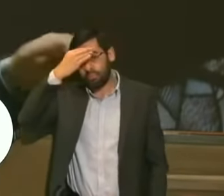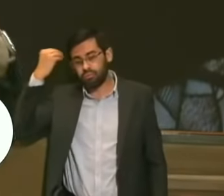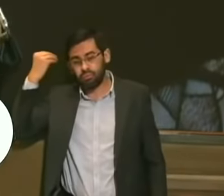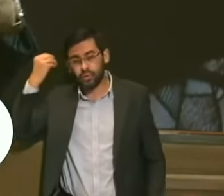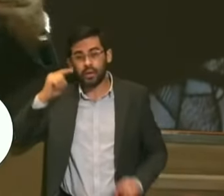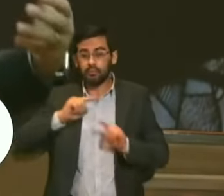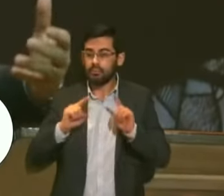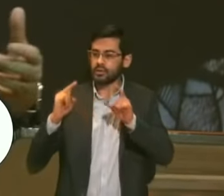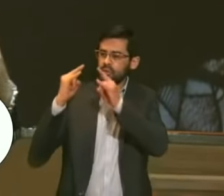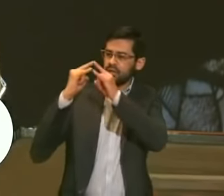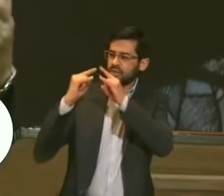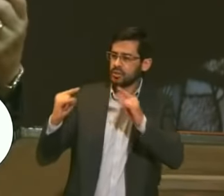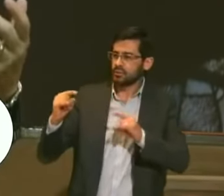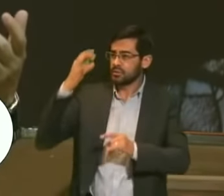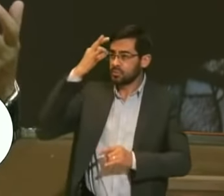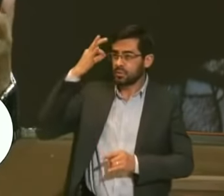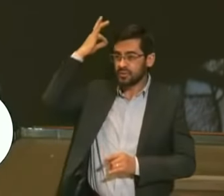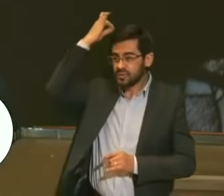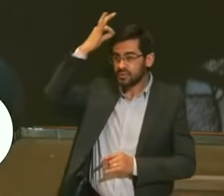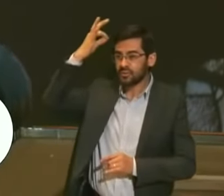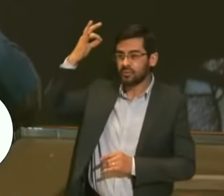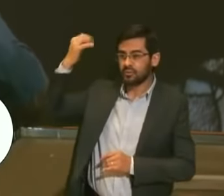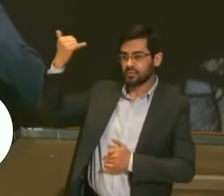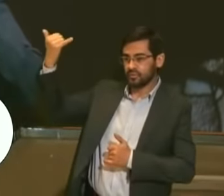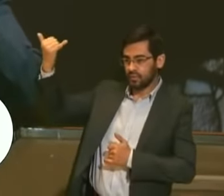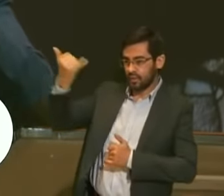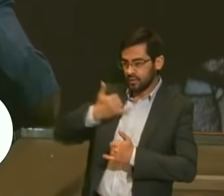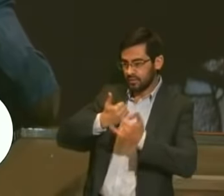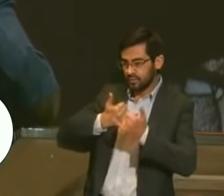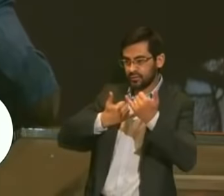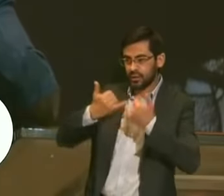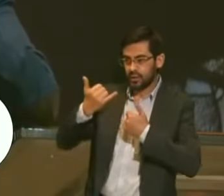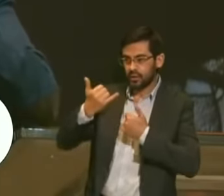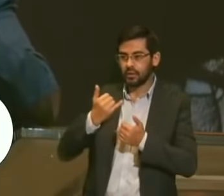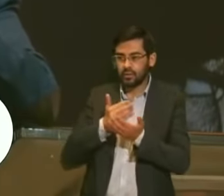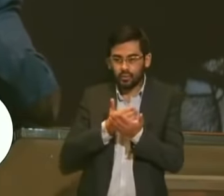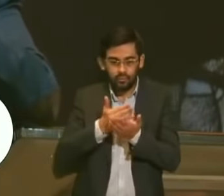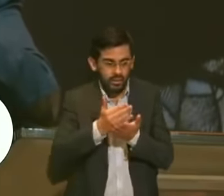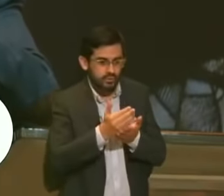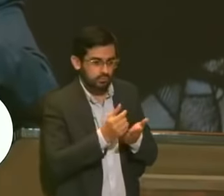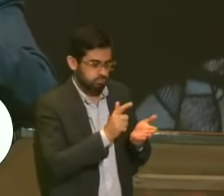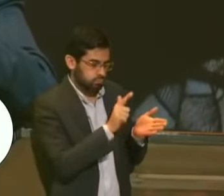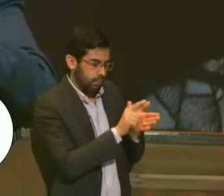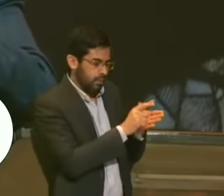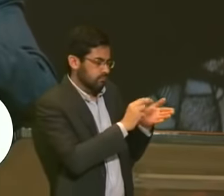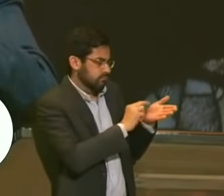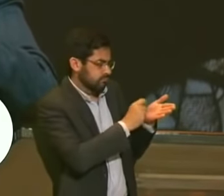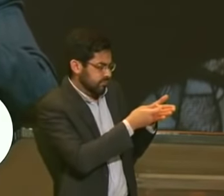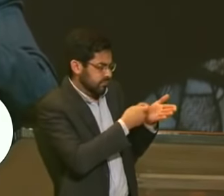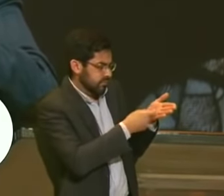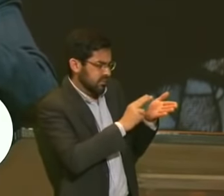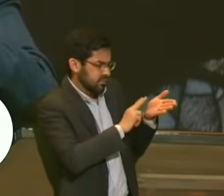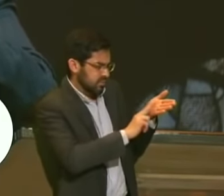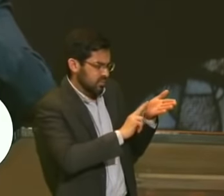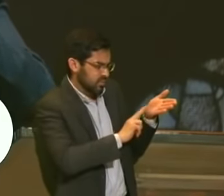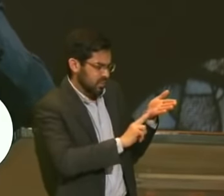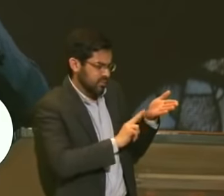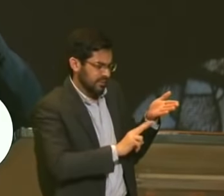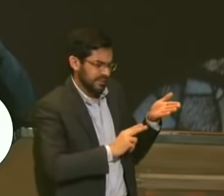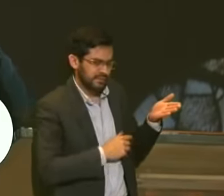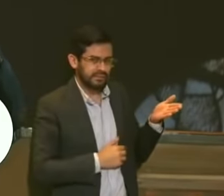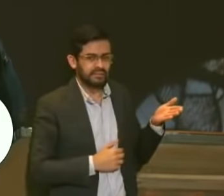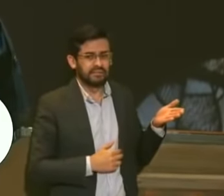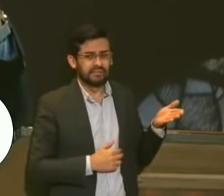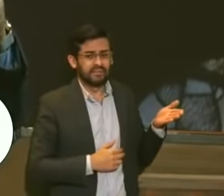no retiro o Espírito Santo começa a trabalhar na nossa vida e a gente começa a escrever. Aí você tem que pegar esse inventário. E aí